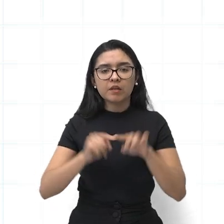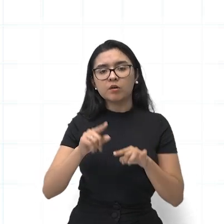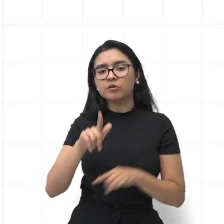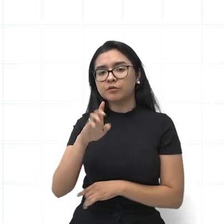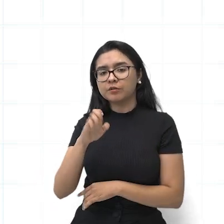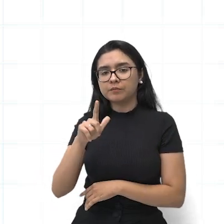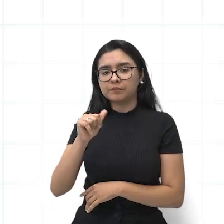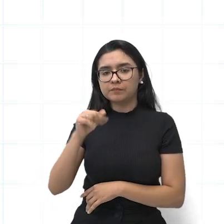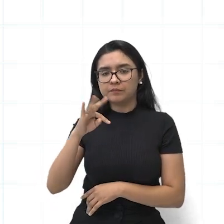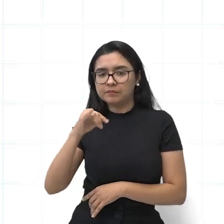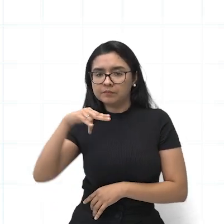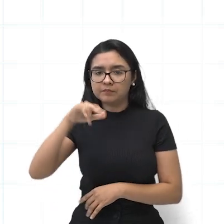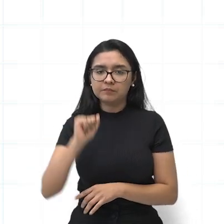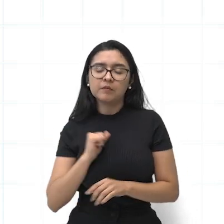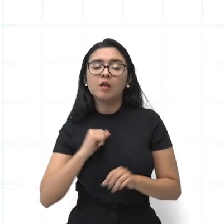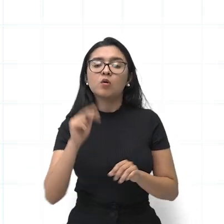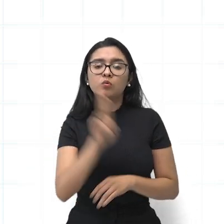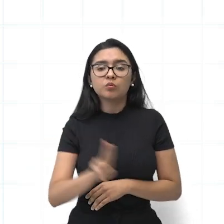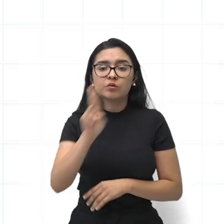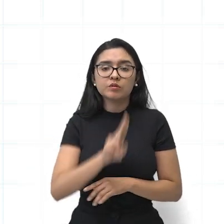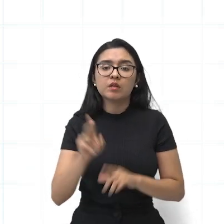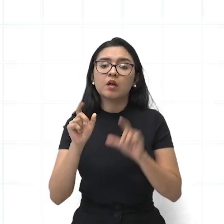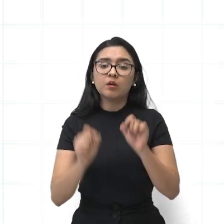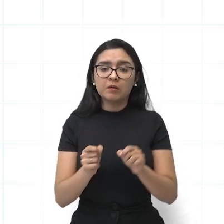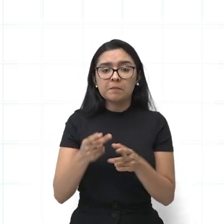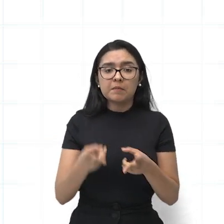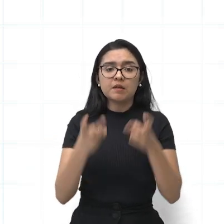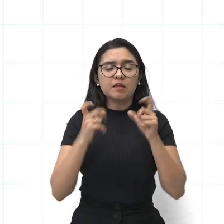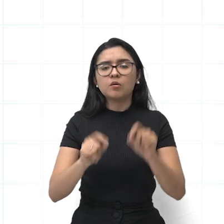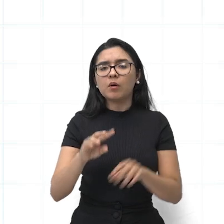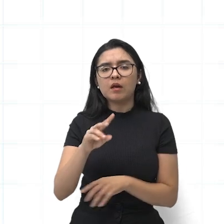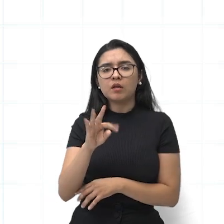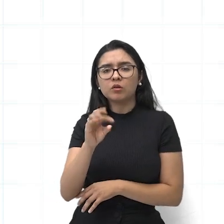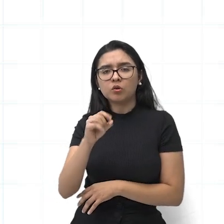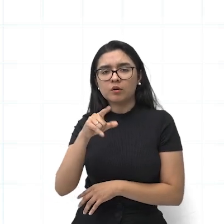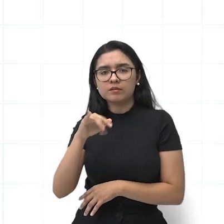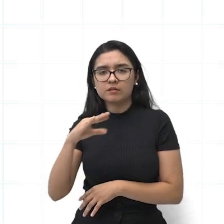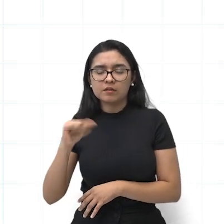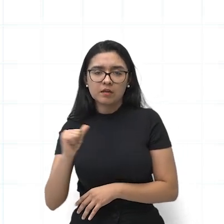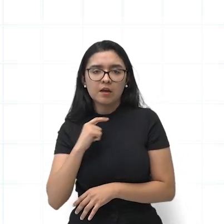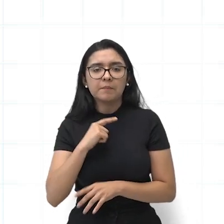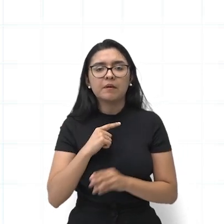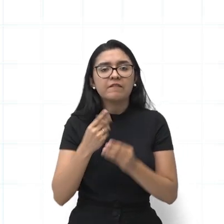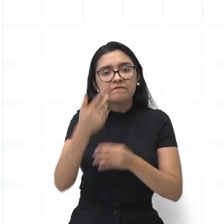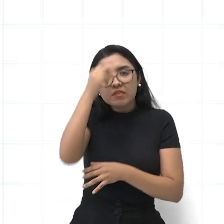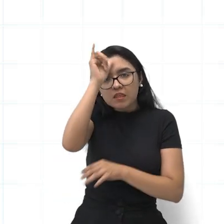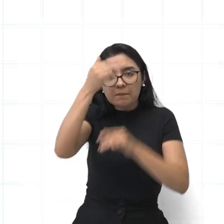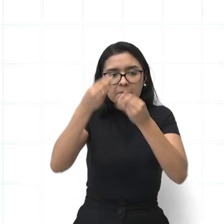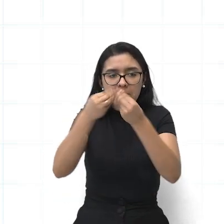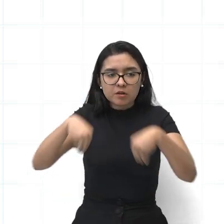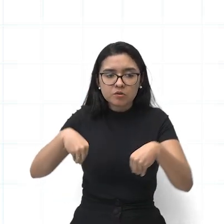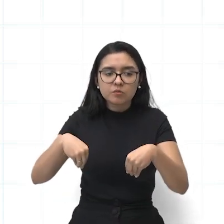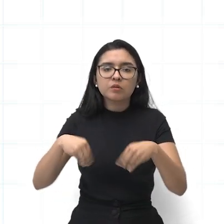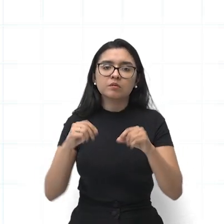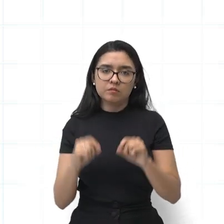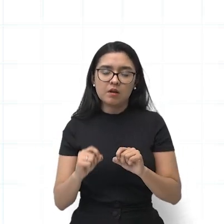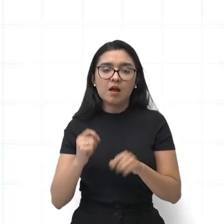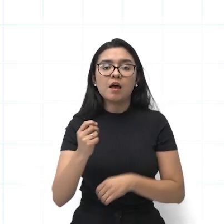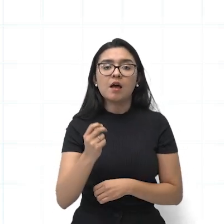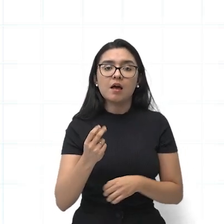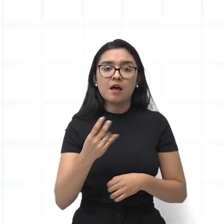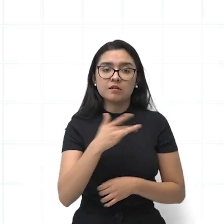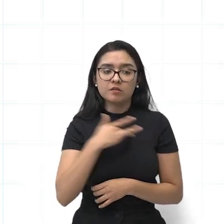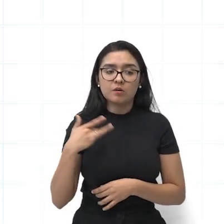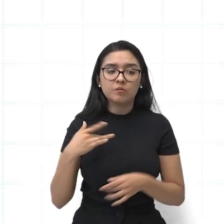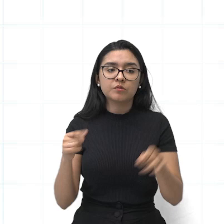alvo. A tinta utilizada, ela não é tóxica para que não cause prejuízos à saúde e ao